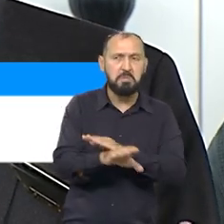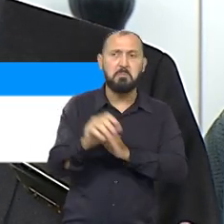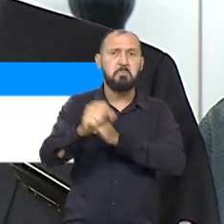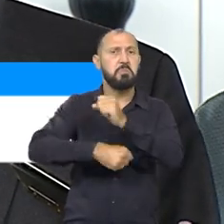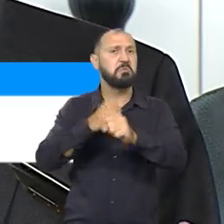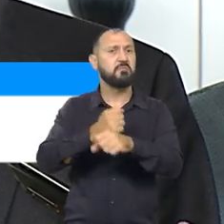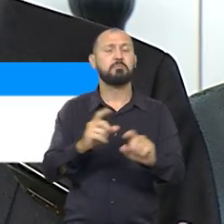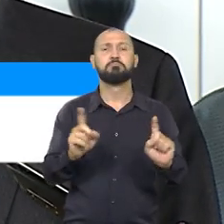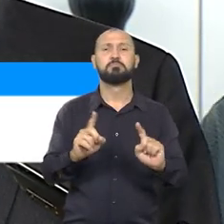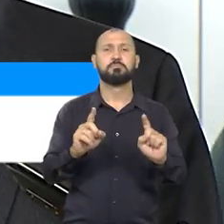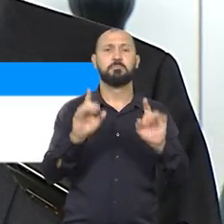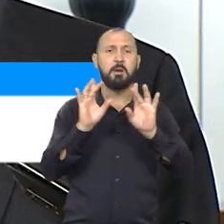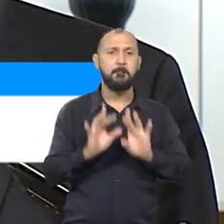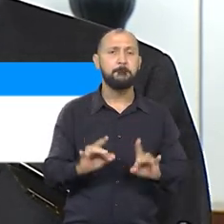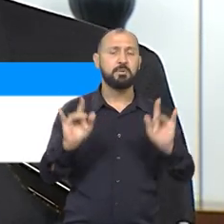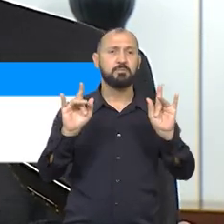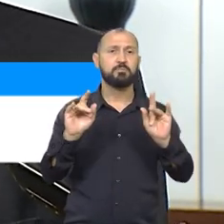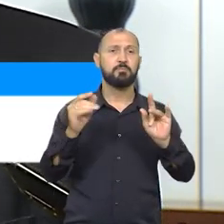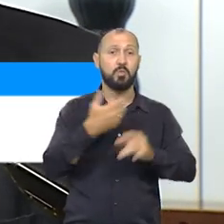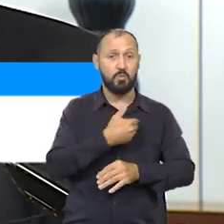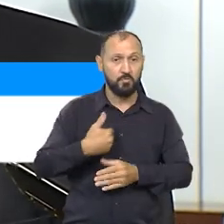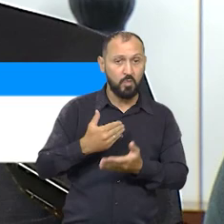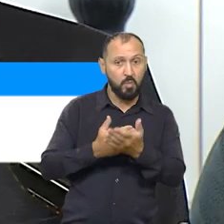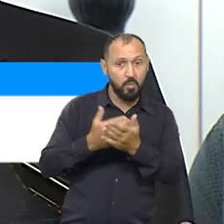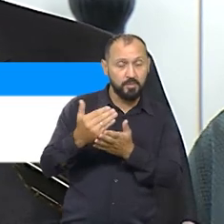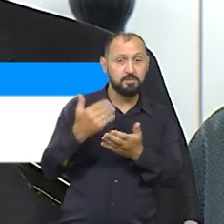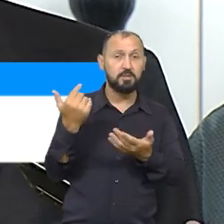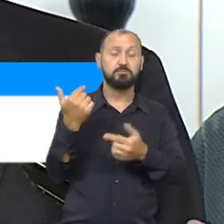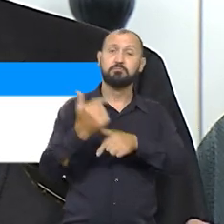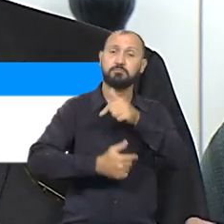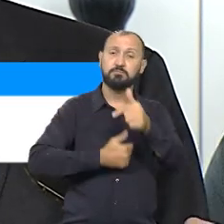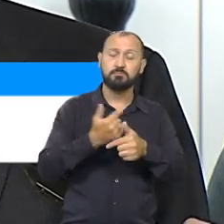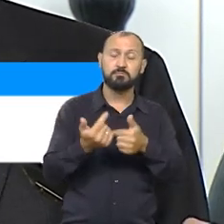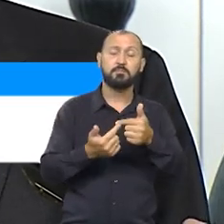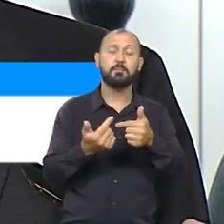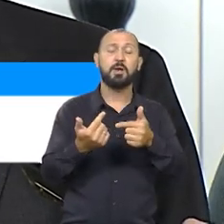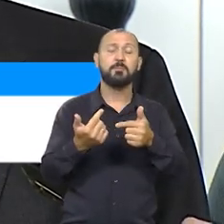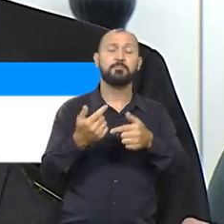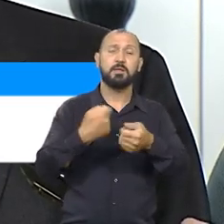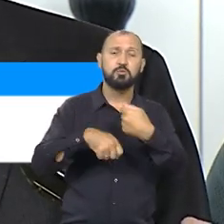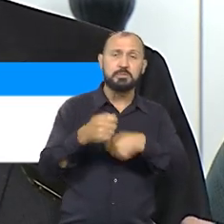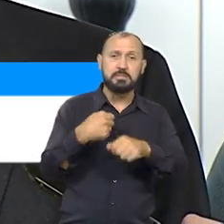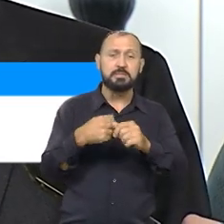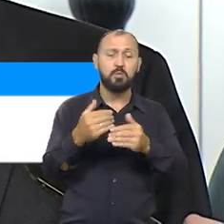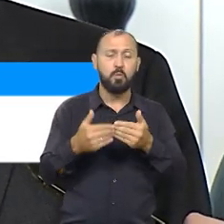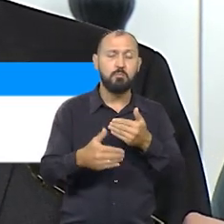para o ano que vem para o governador começar a sua administração